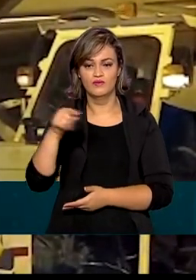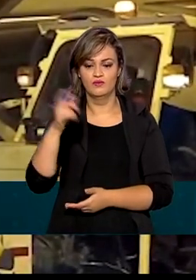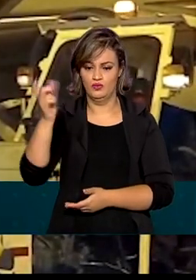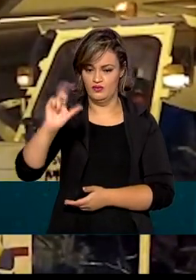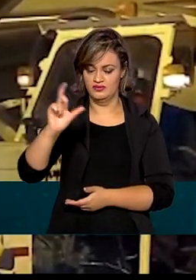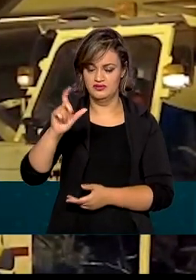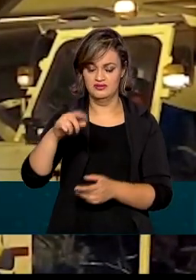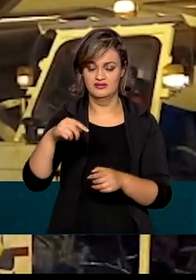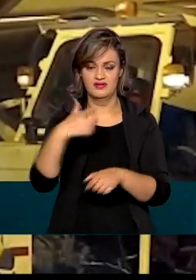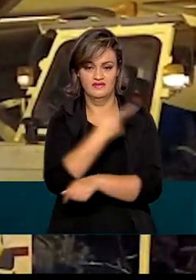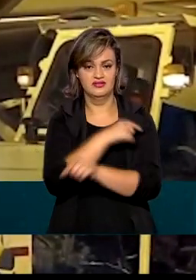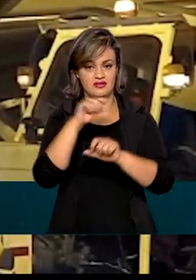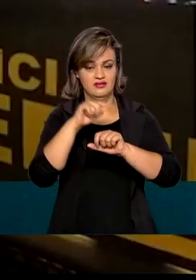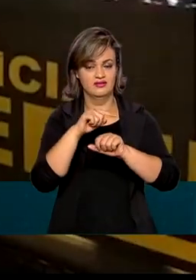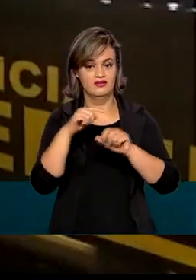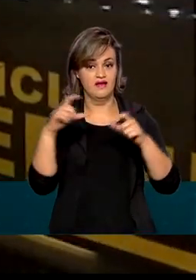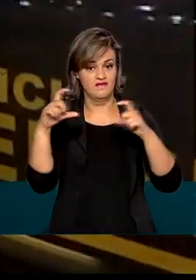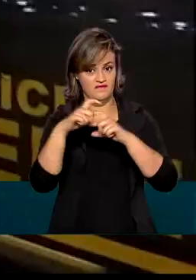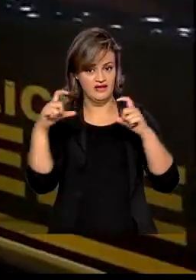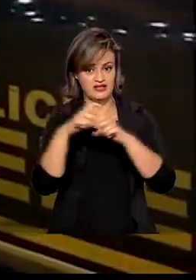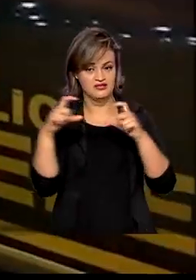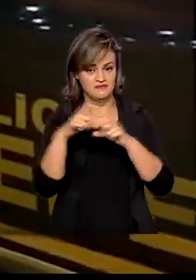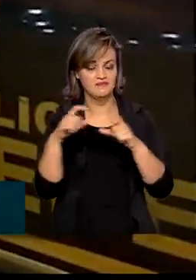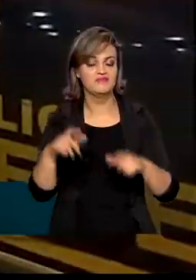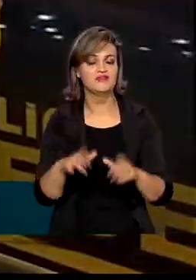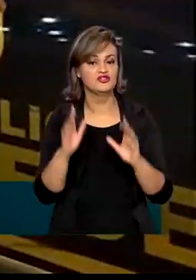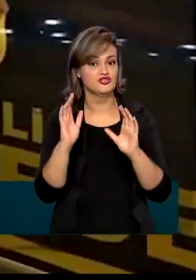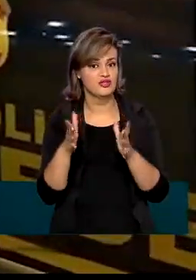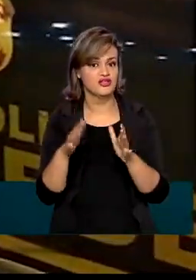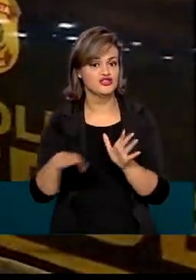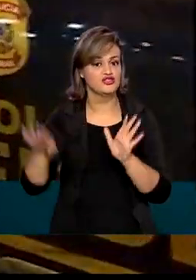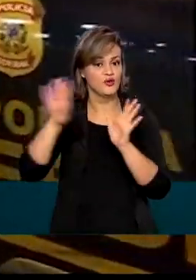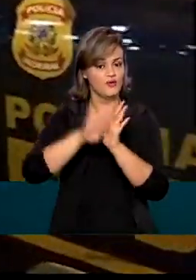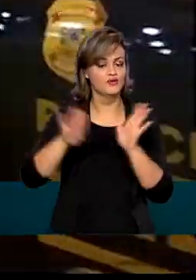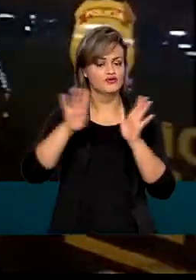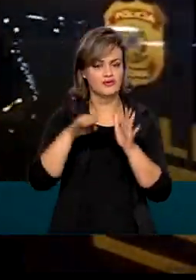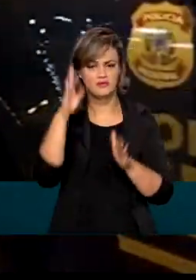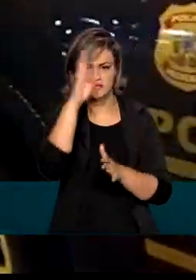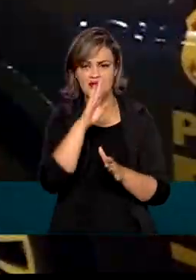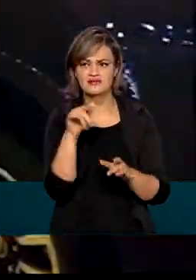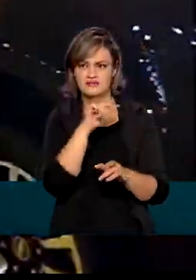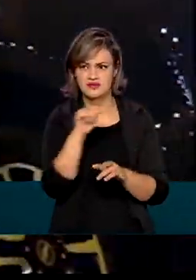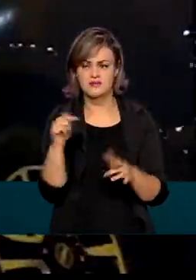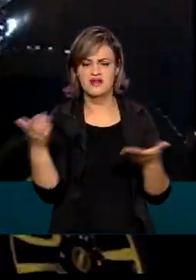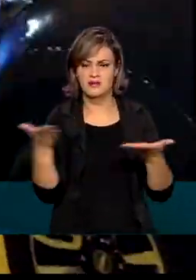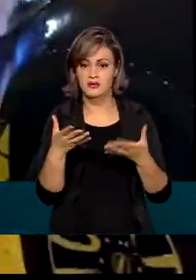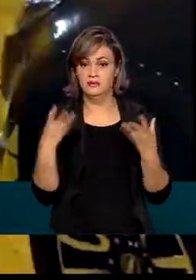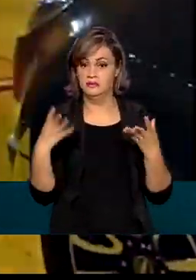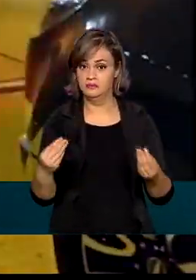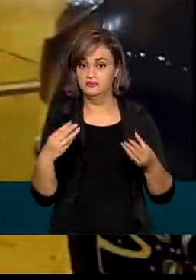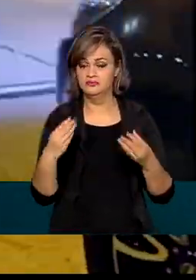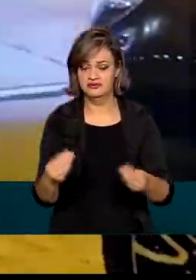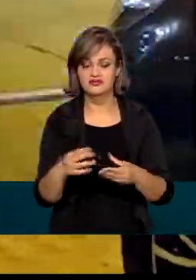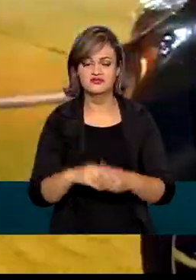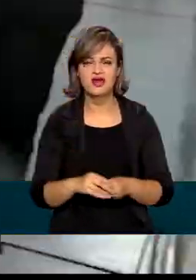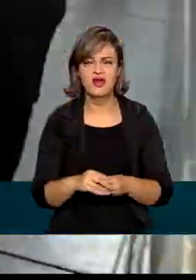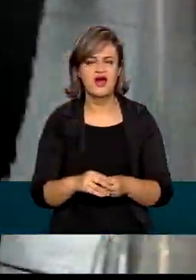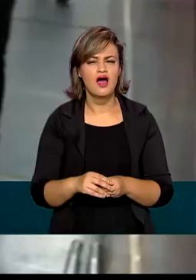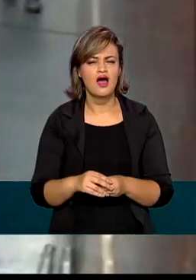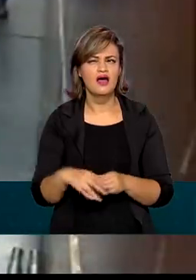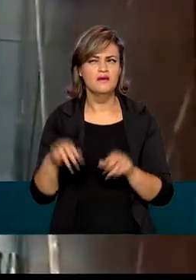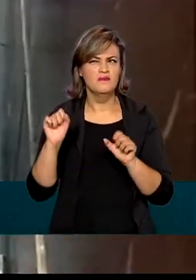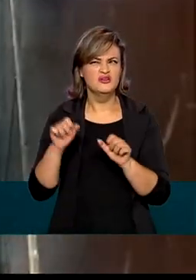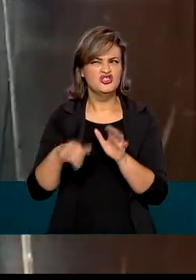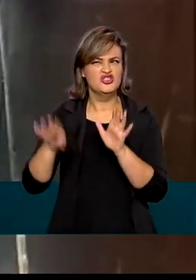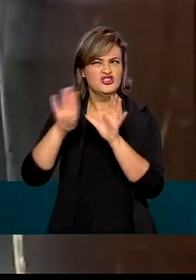esse lote são 2400000 doses da farmacêutica entregues ao Brasil só nesta semana a previsão é de que o